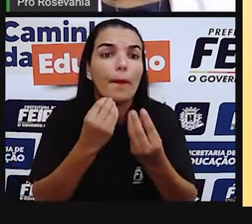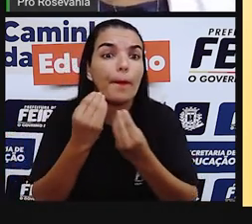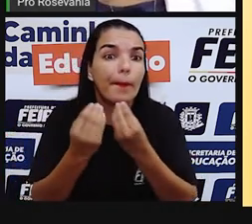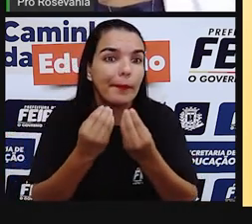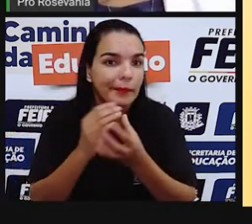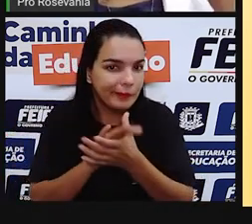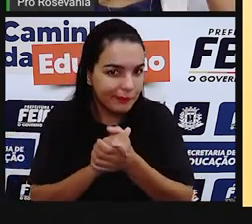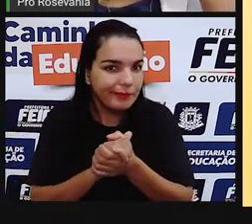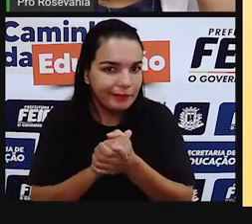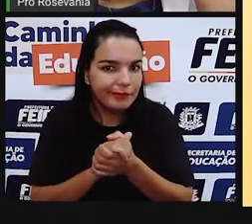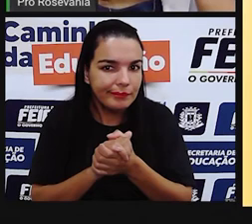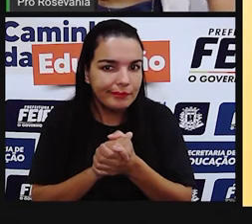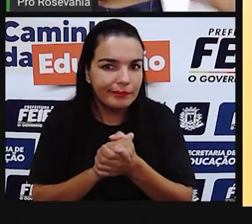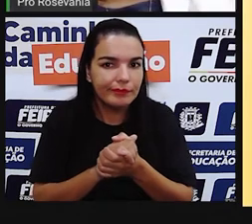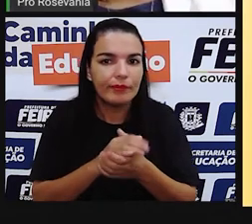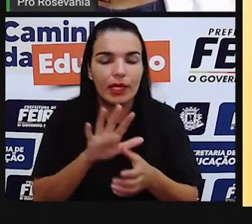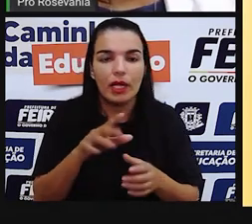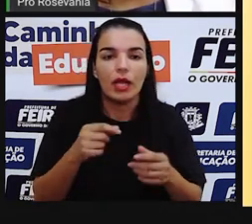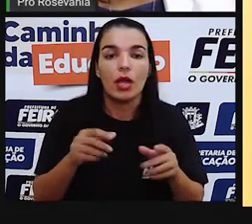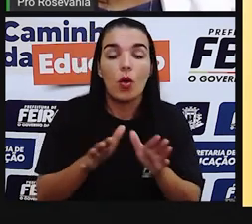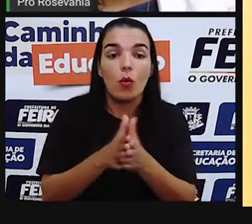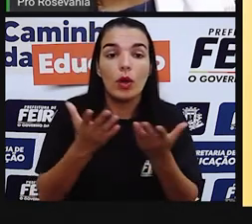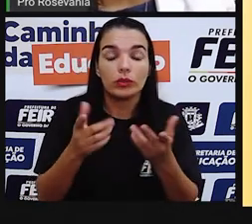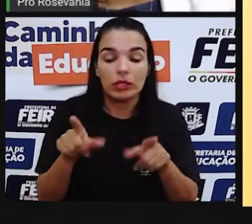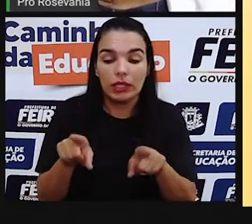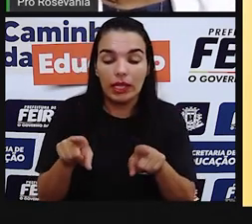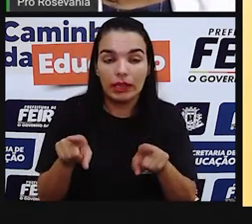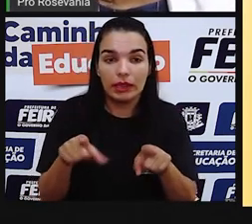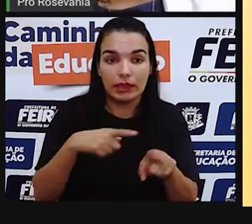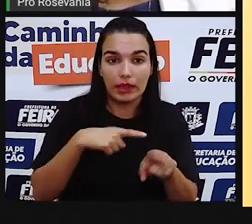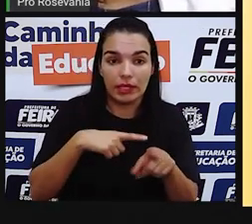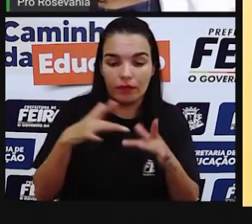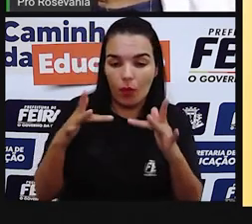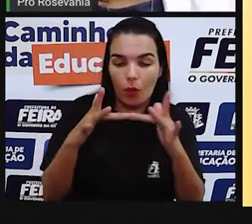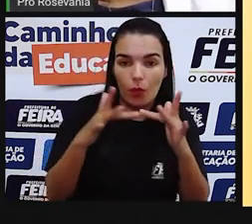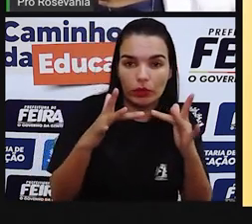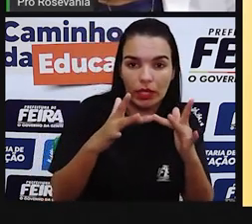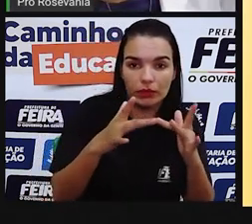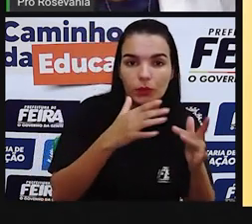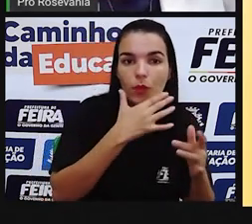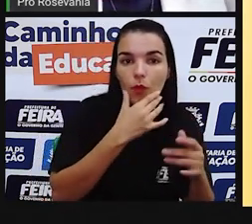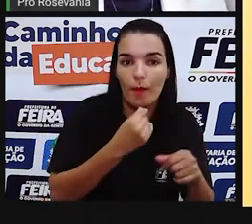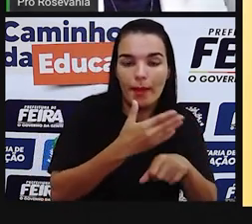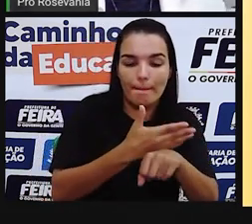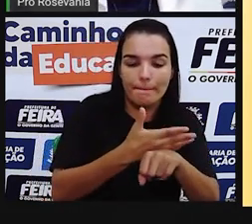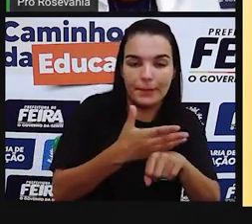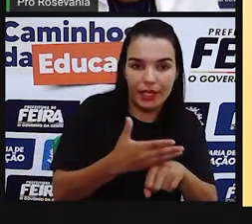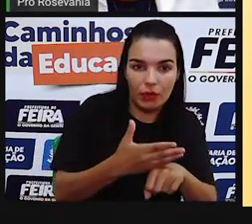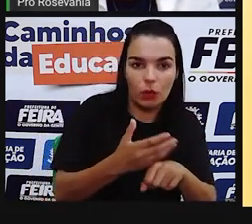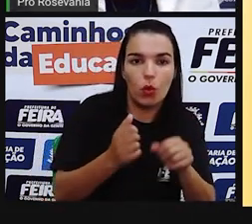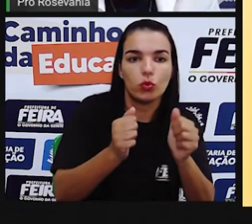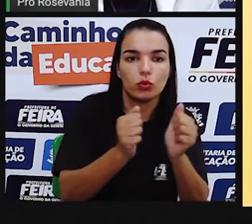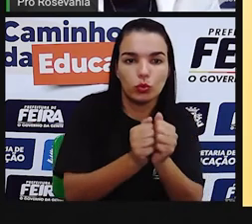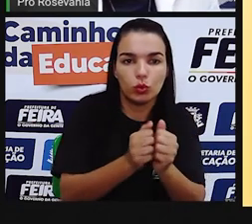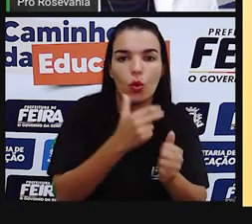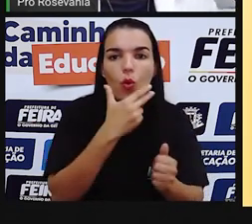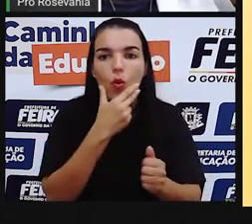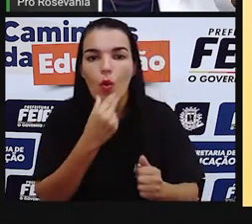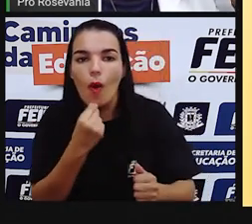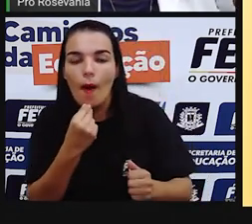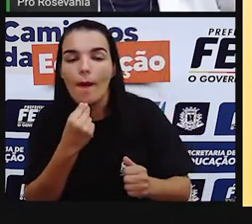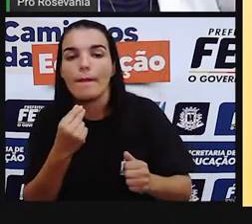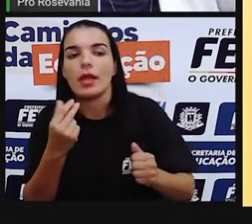observou? Né? Quando houve a junção, né, do branco, né, com o